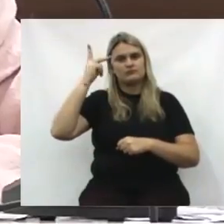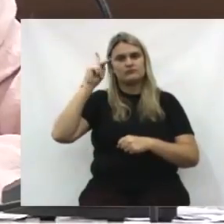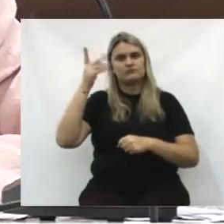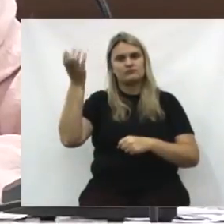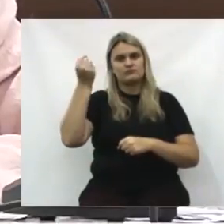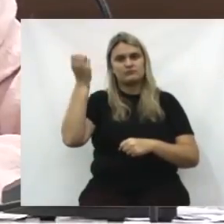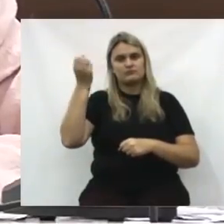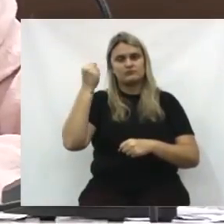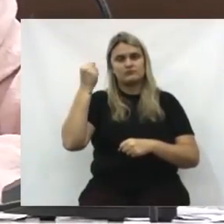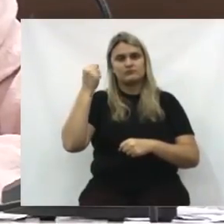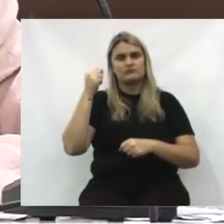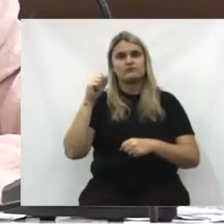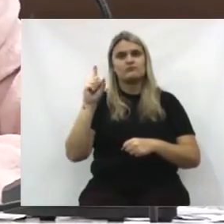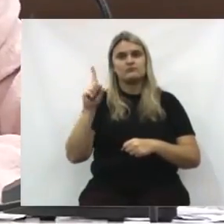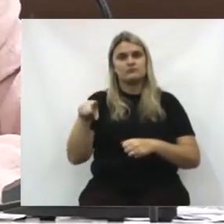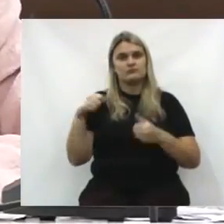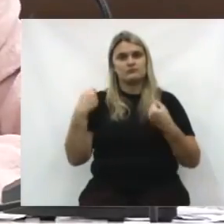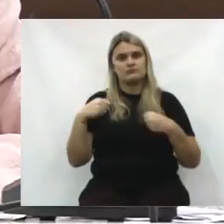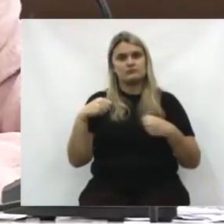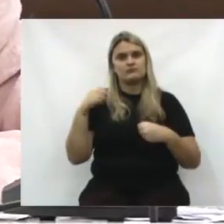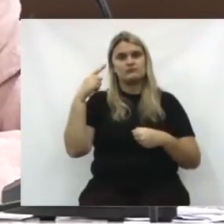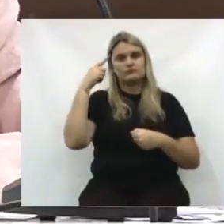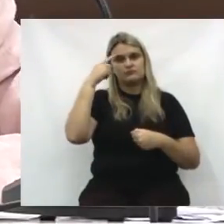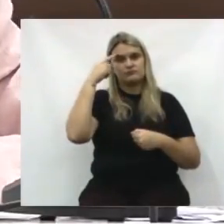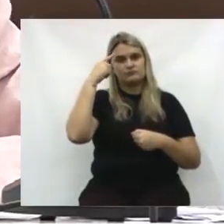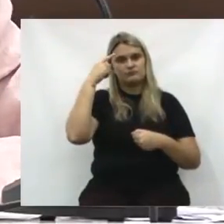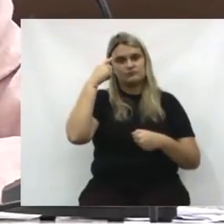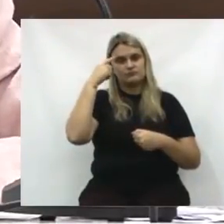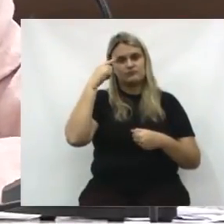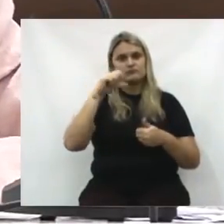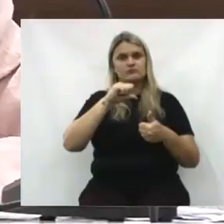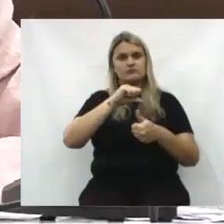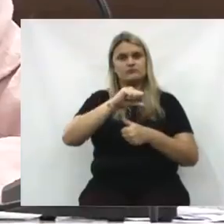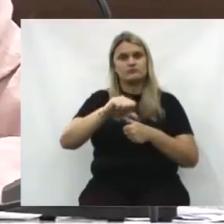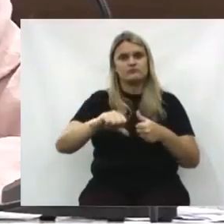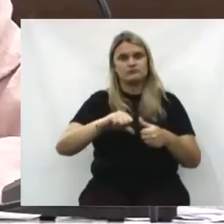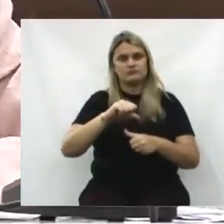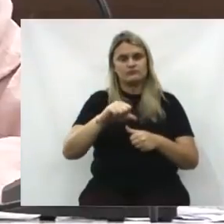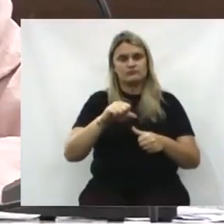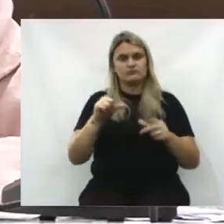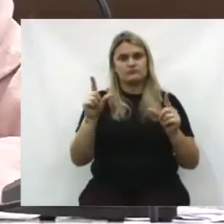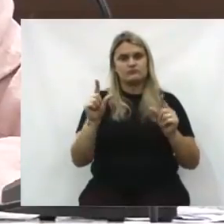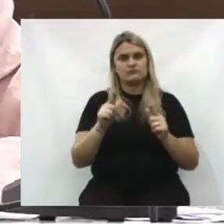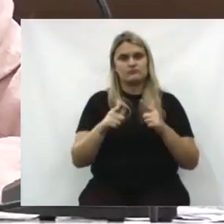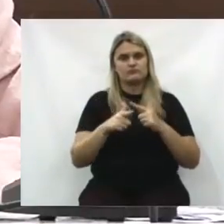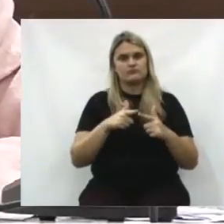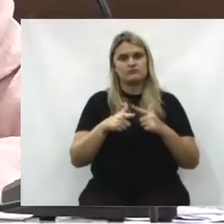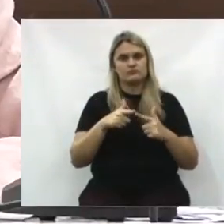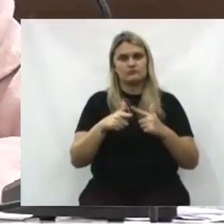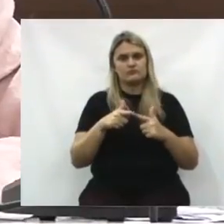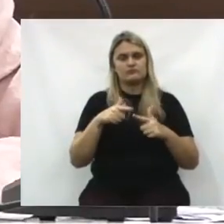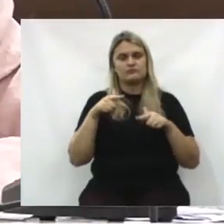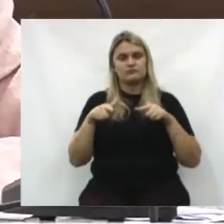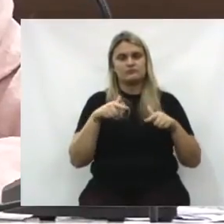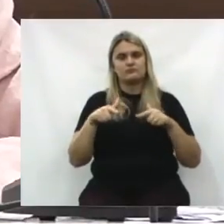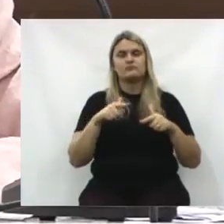para poder se aposentar. No mínimo, é necessário pensar em alternativas menos drásticas